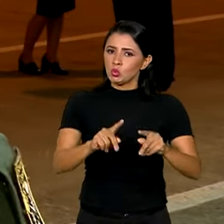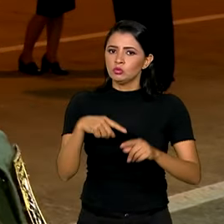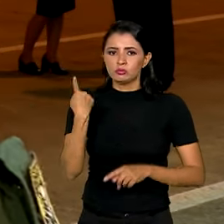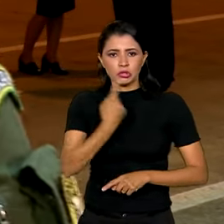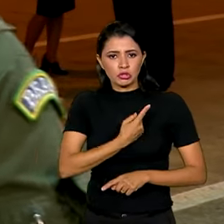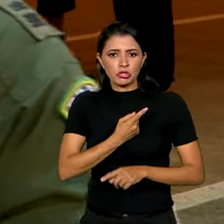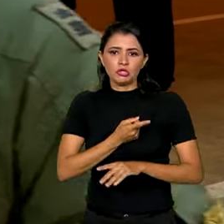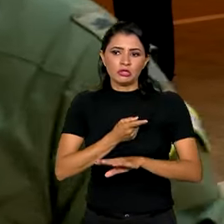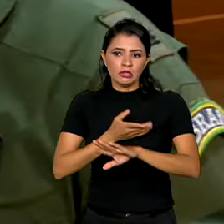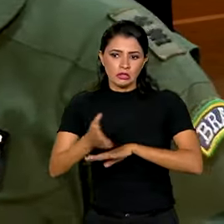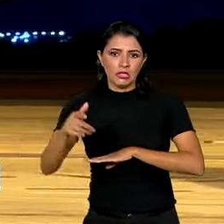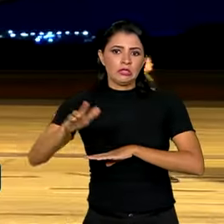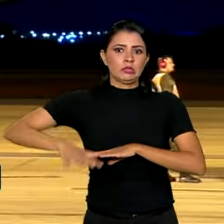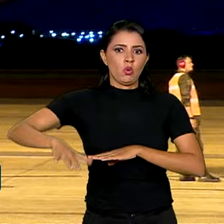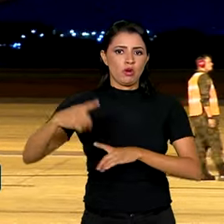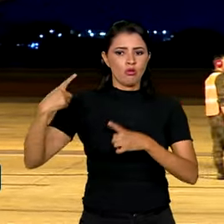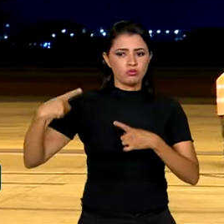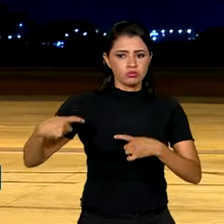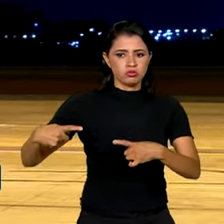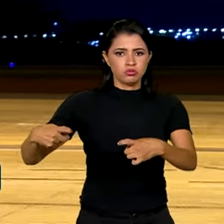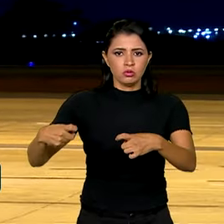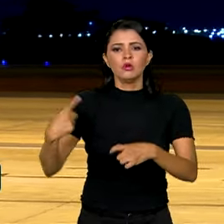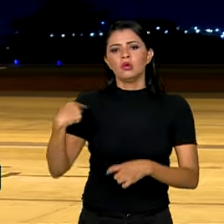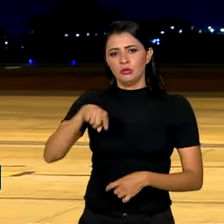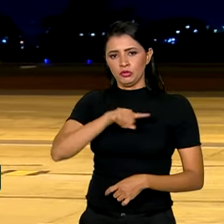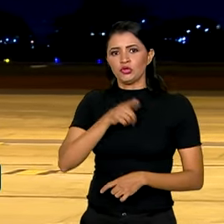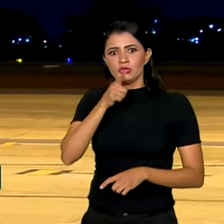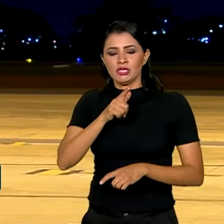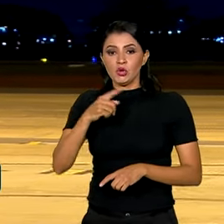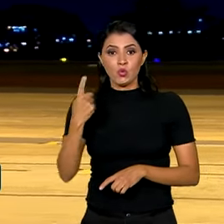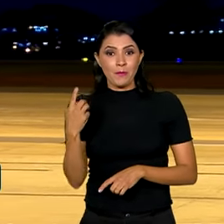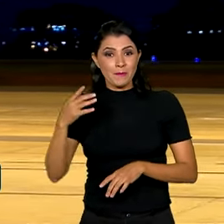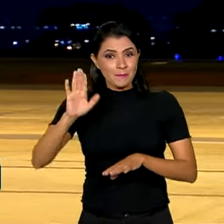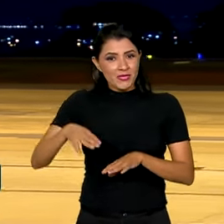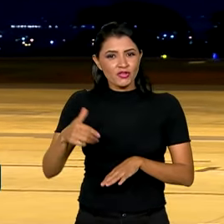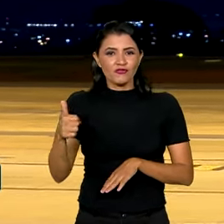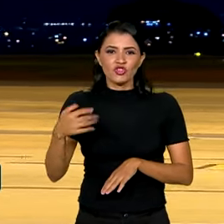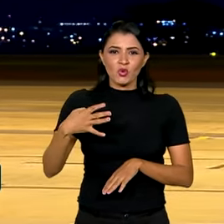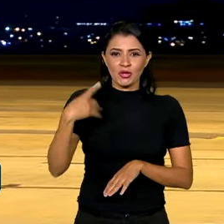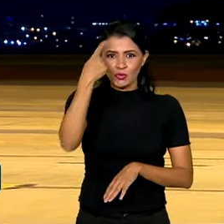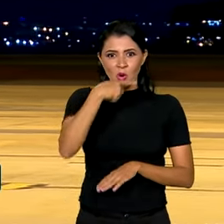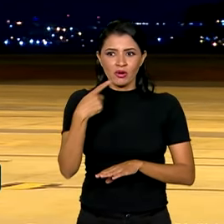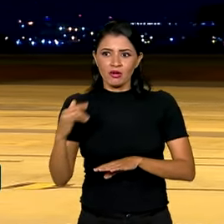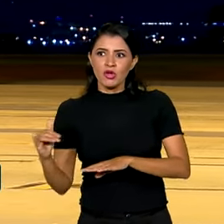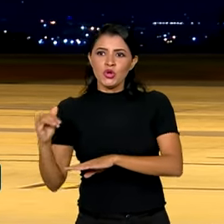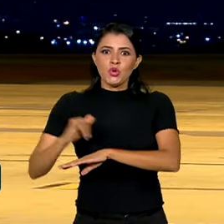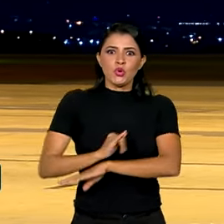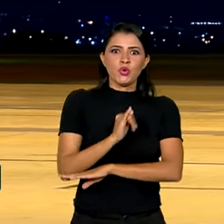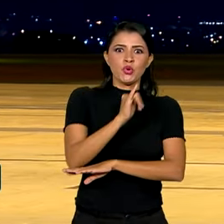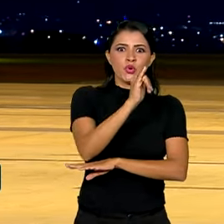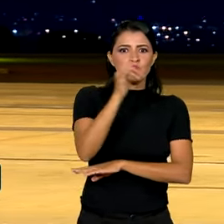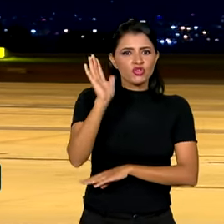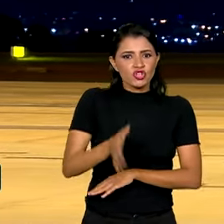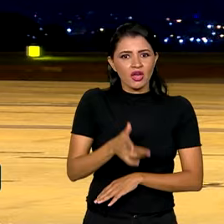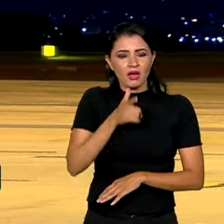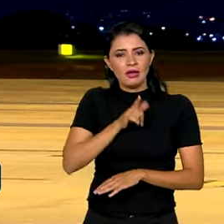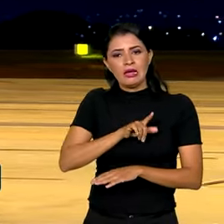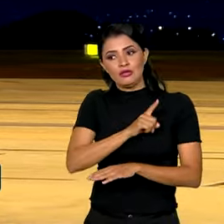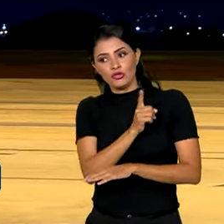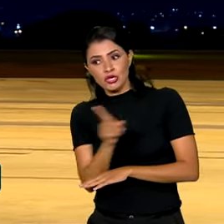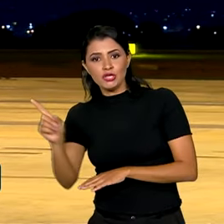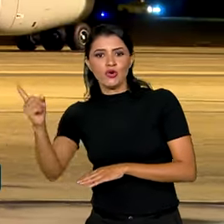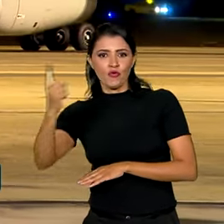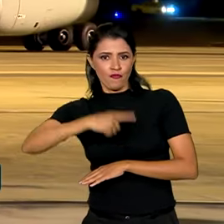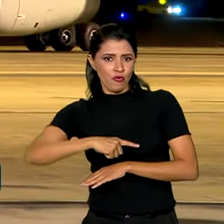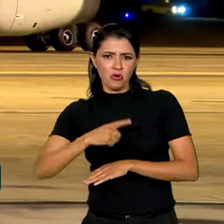poder entrar numa zona de guerra, né? Mas a gente conseguiu decolar em menos de 24 horas. O voo, tanto de ida quanto de volta,